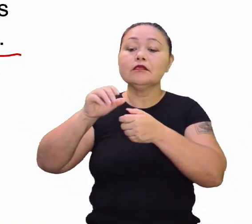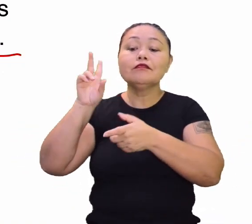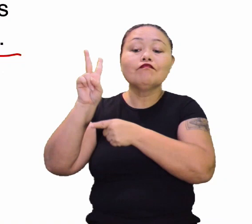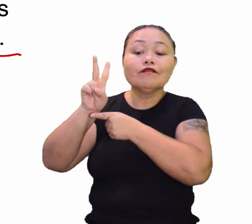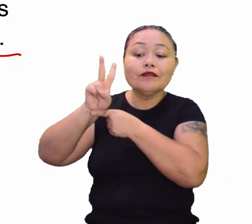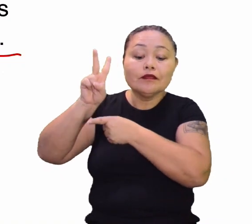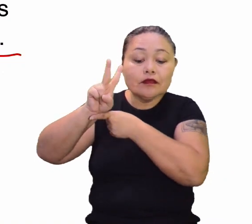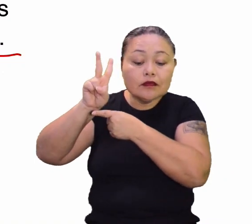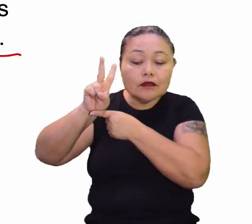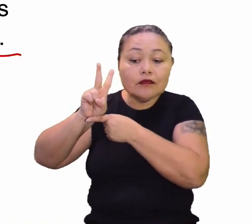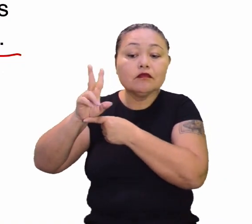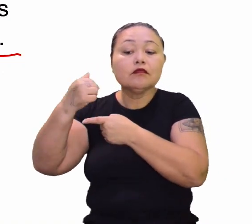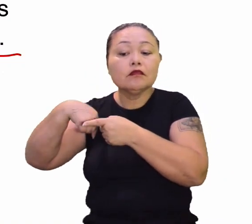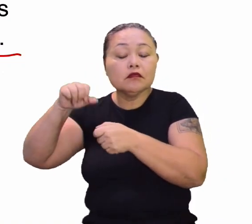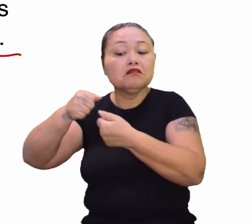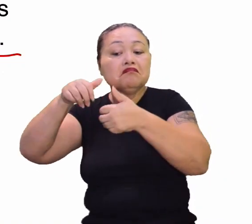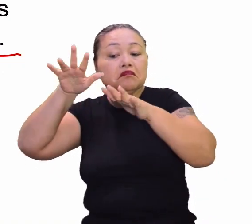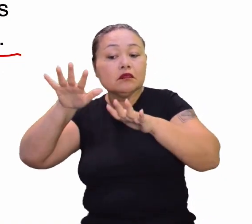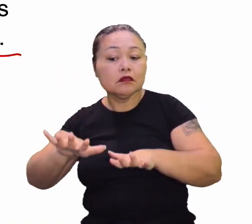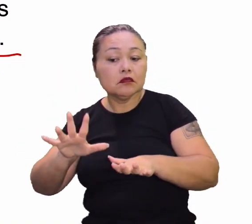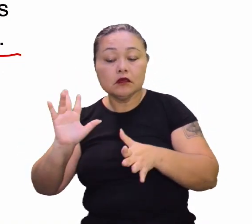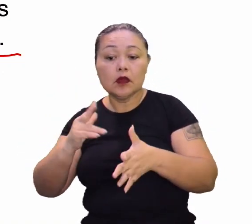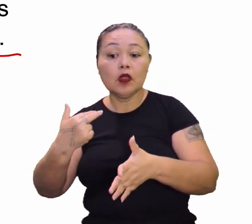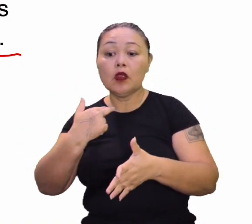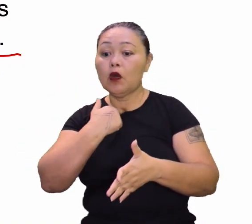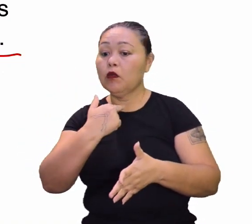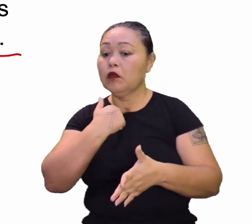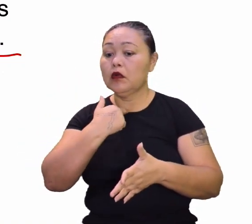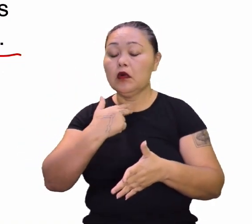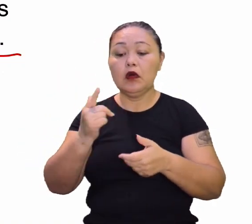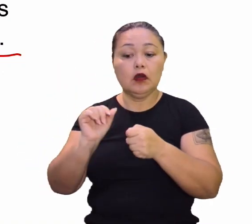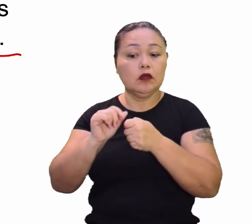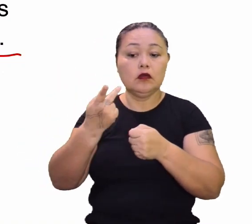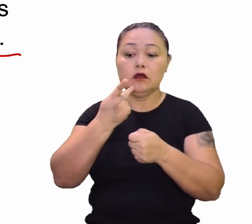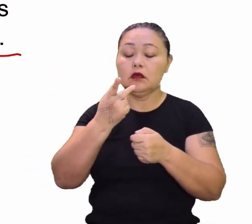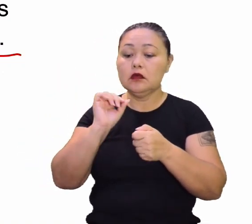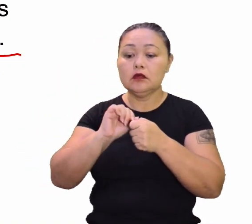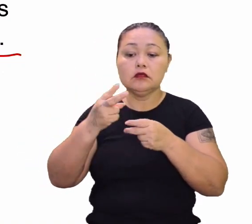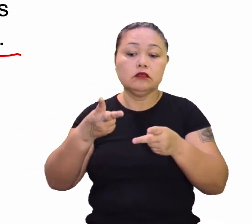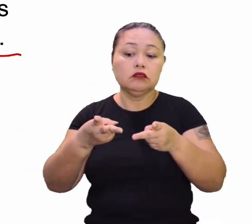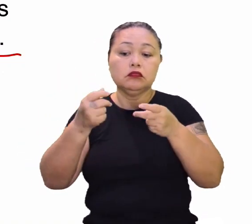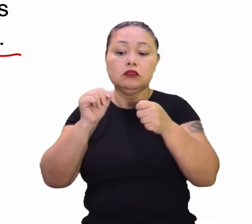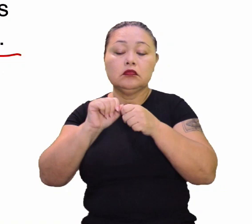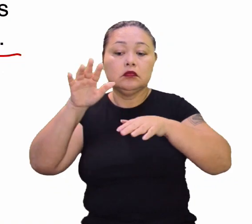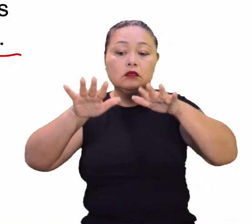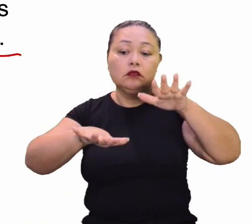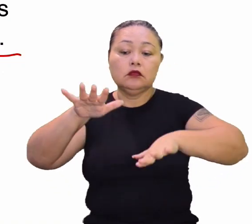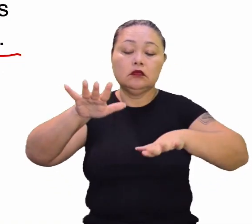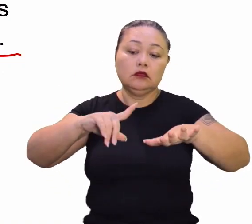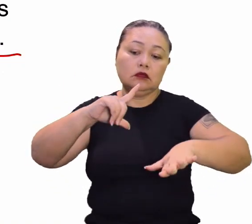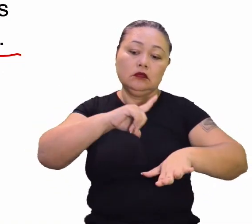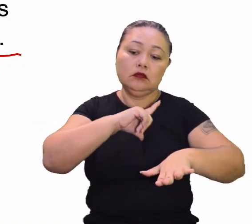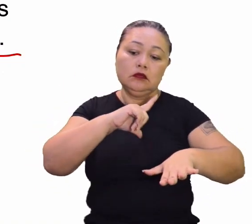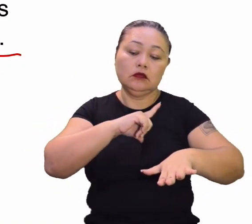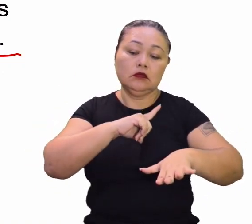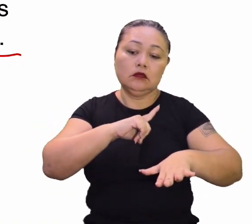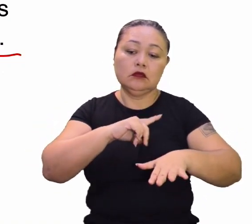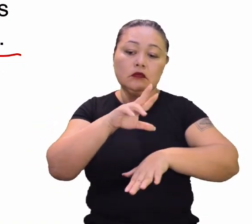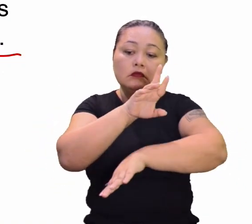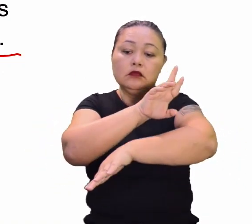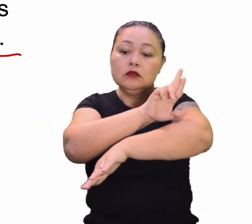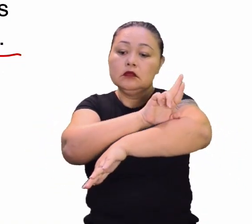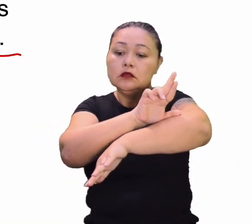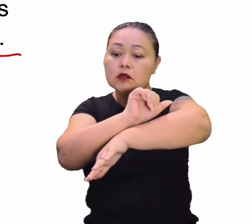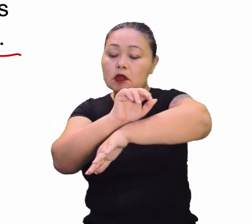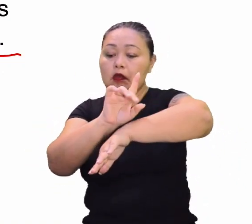de conservação, de proteção permanente, que não pode fazer nada, que a gente falou, qualquer tipo de exploração. Algumas até têm